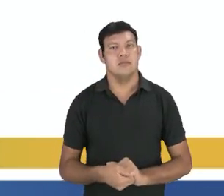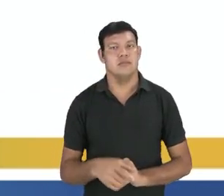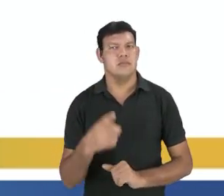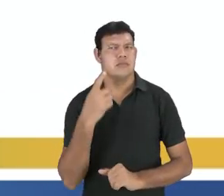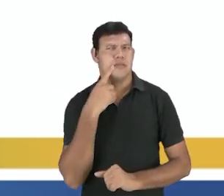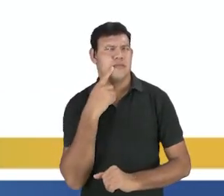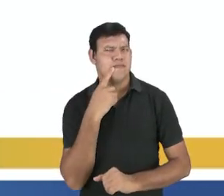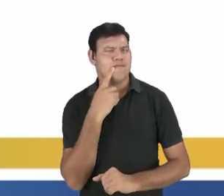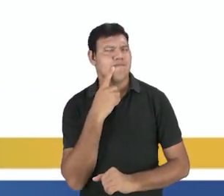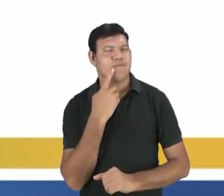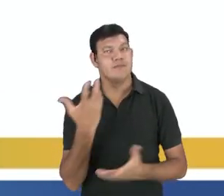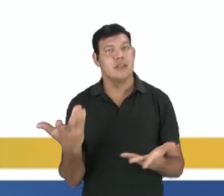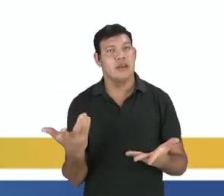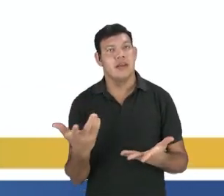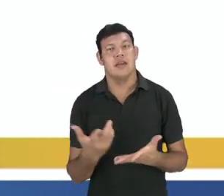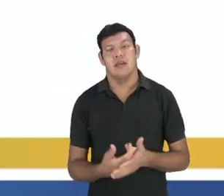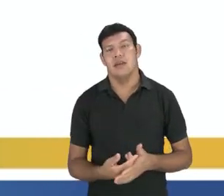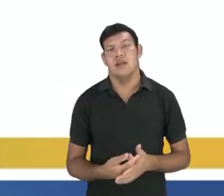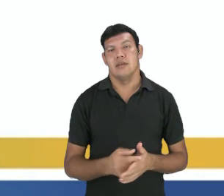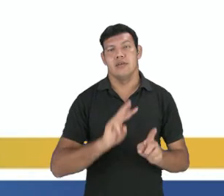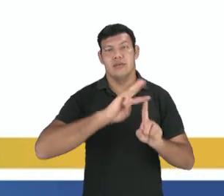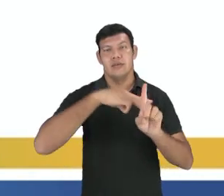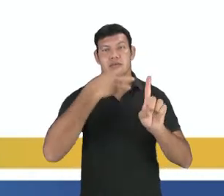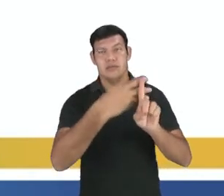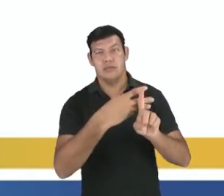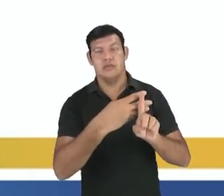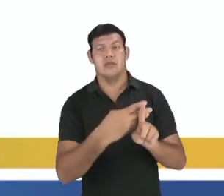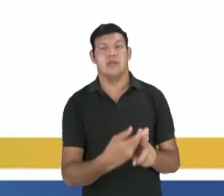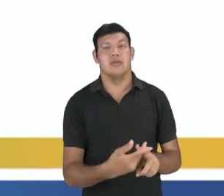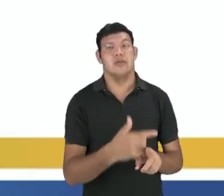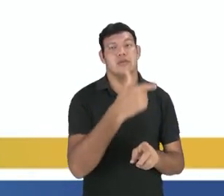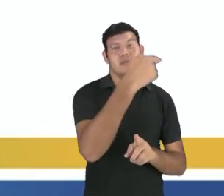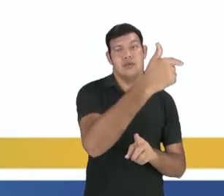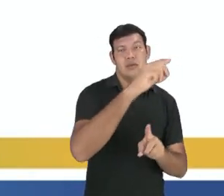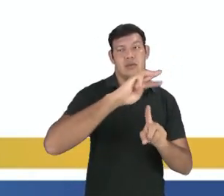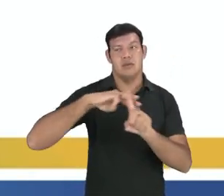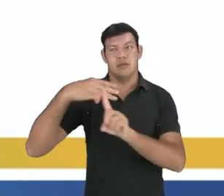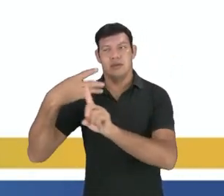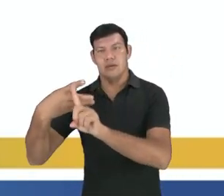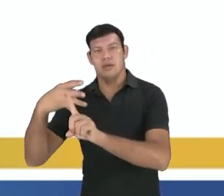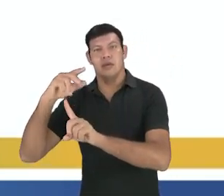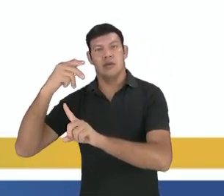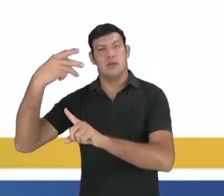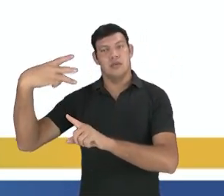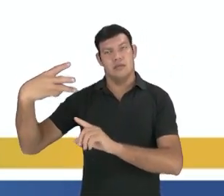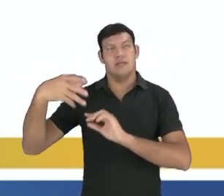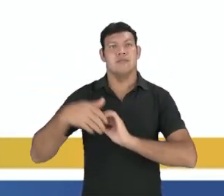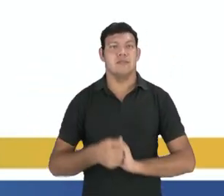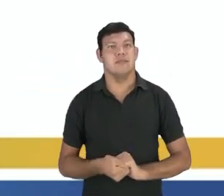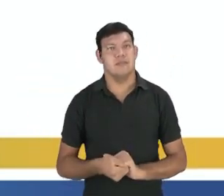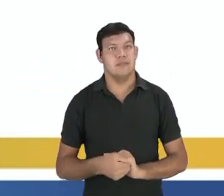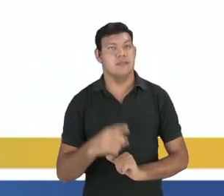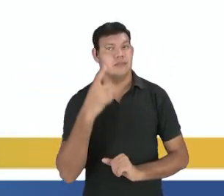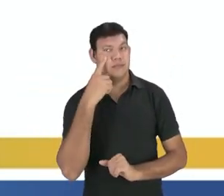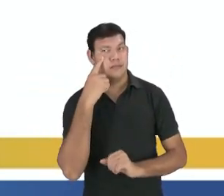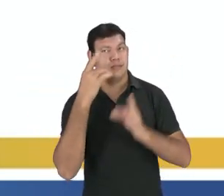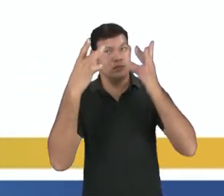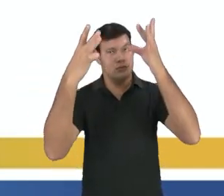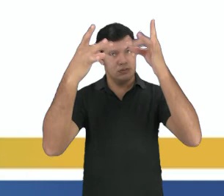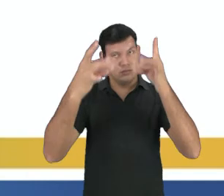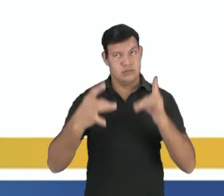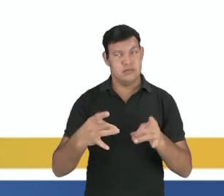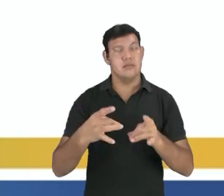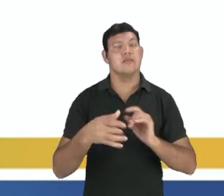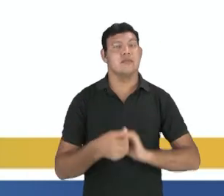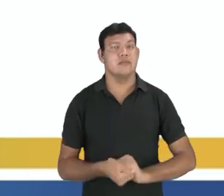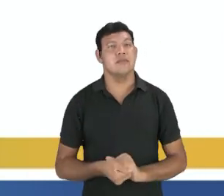poderia fazer os múltiplos de 2 e os múltiplos de 3, né? Mas vamos fazer pelo processo de decomposição em